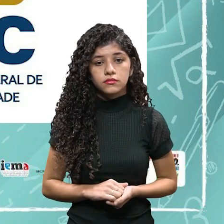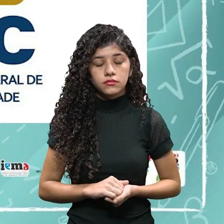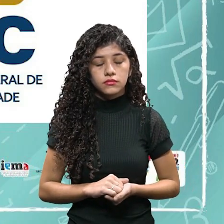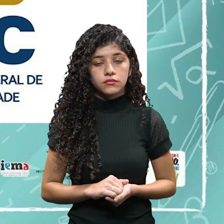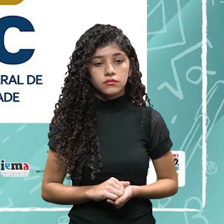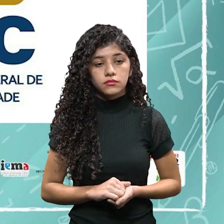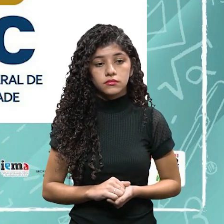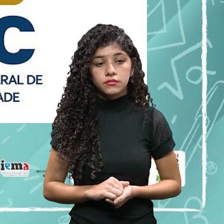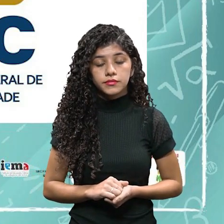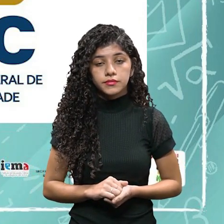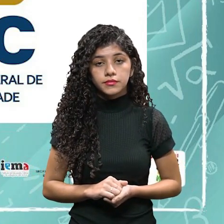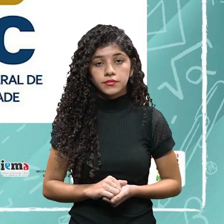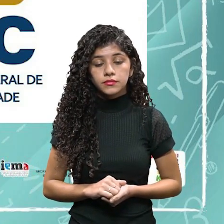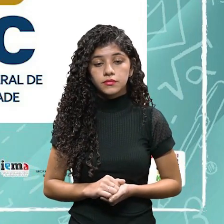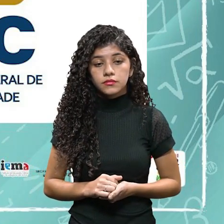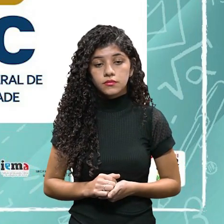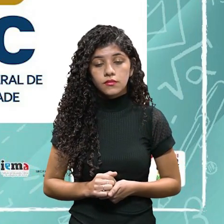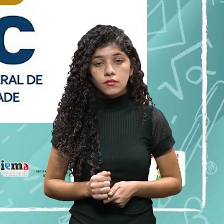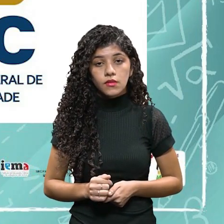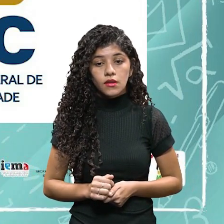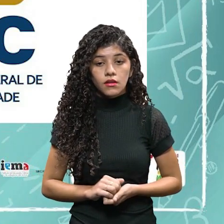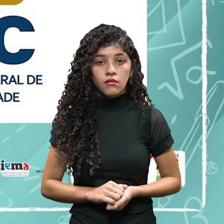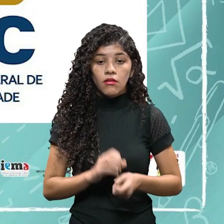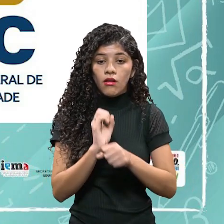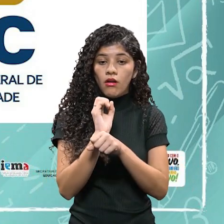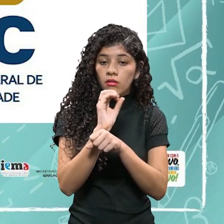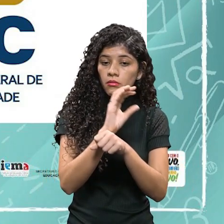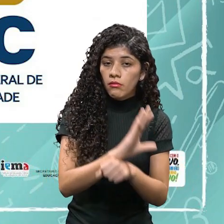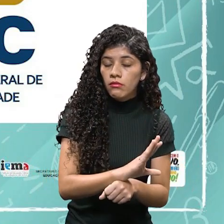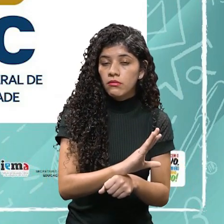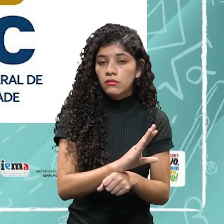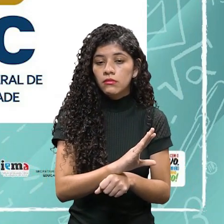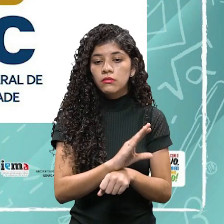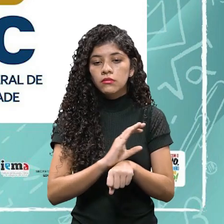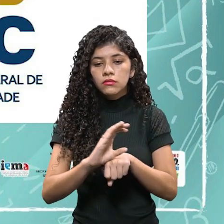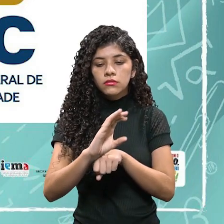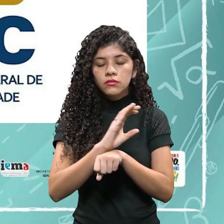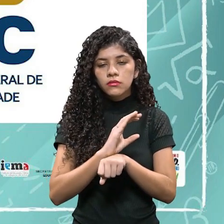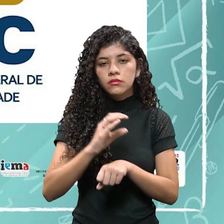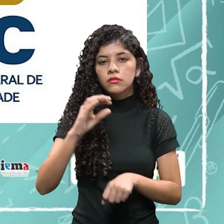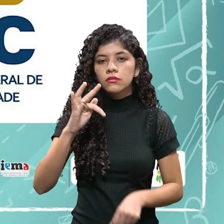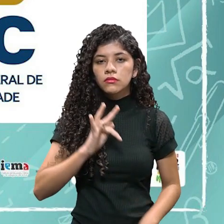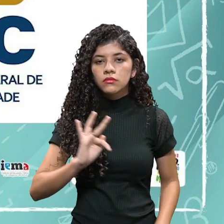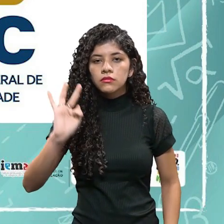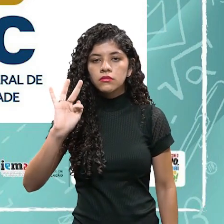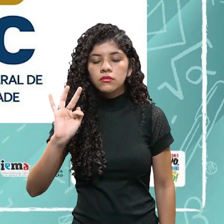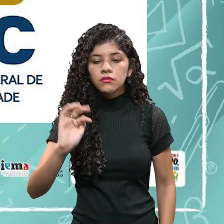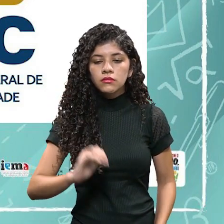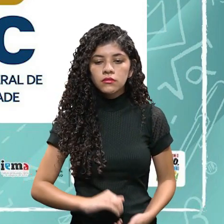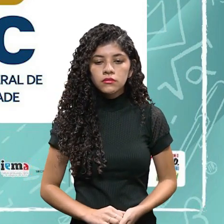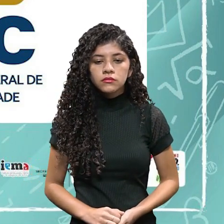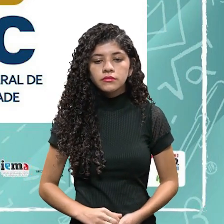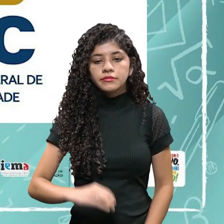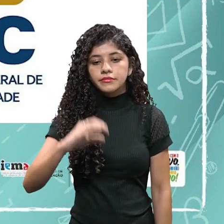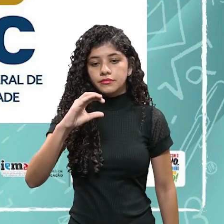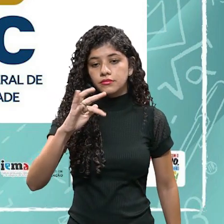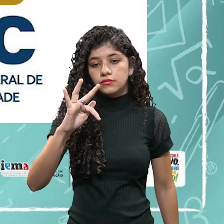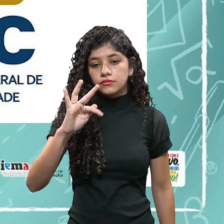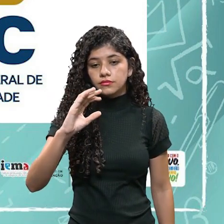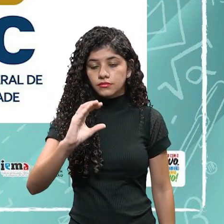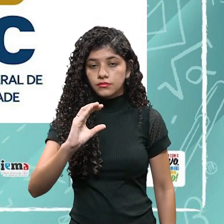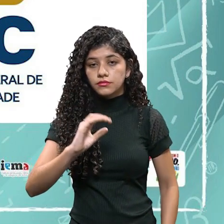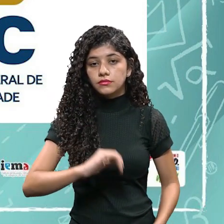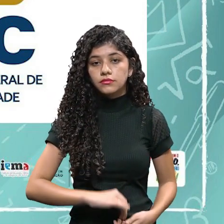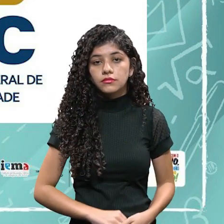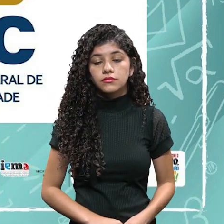contabilidade, elas são publicadas pelo Conselho Federal, né? O Conselho Federal de Contabilidade, o CFC, e